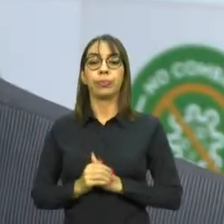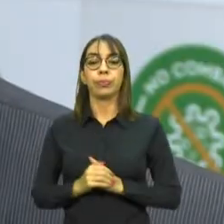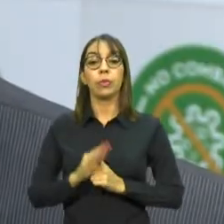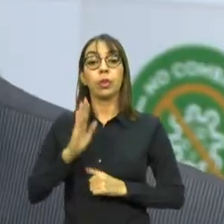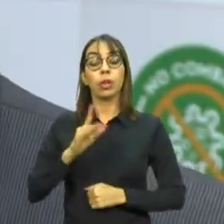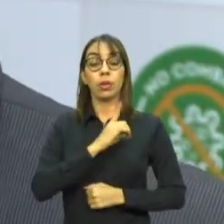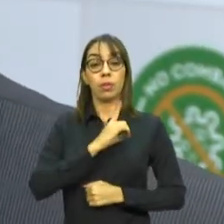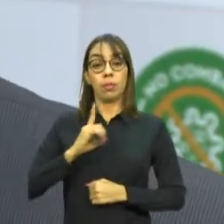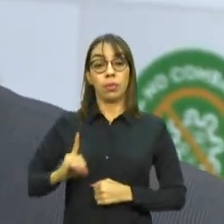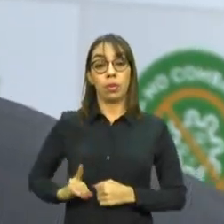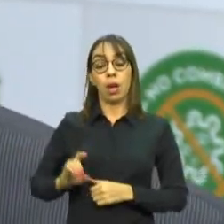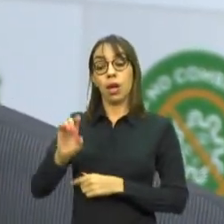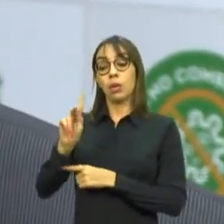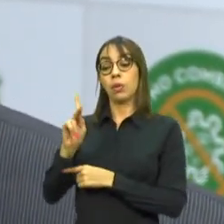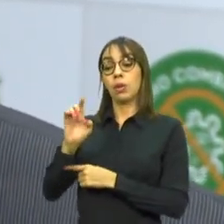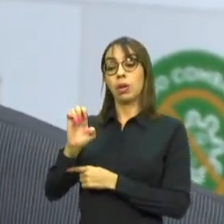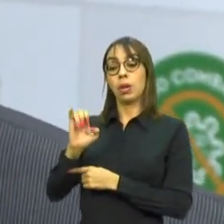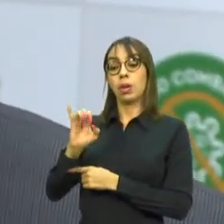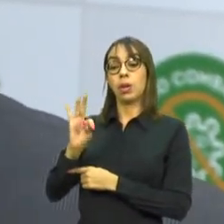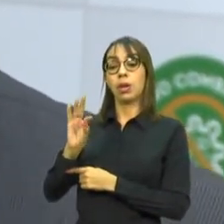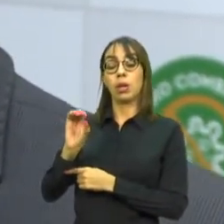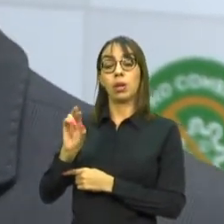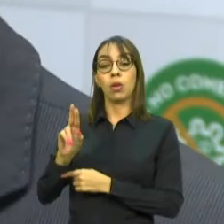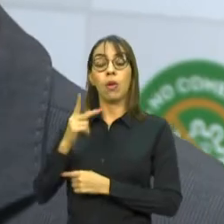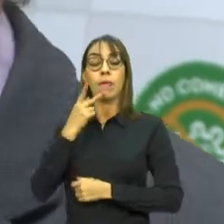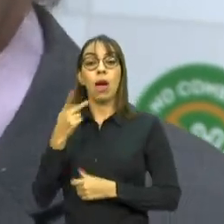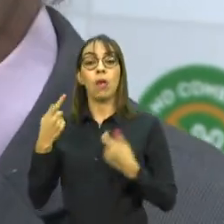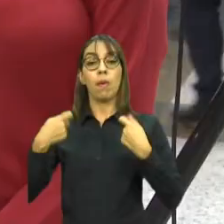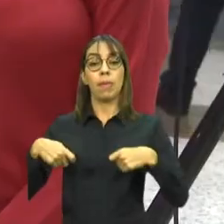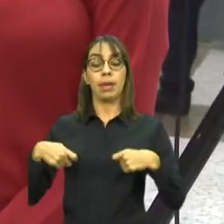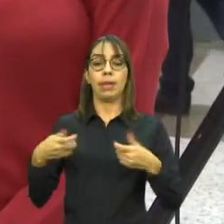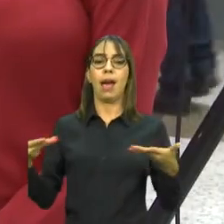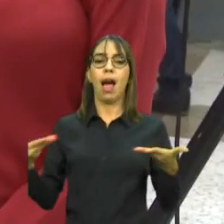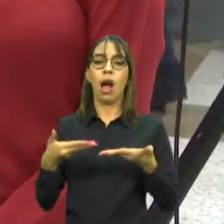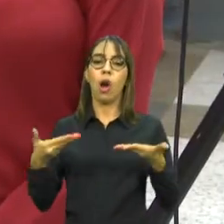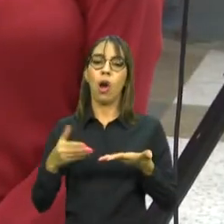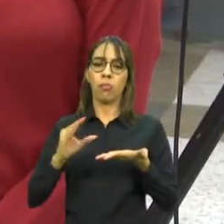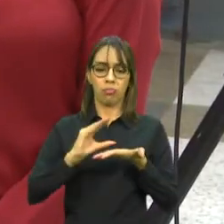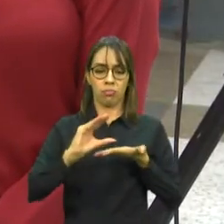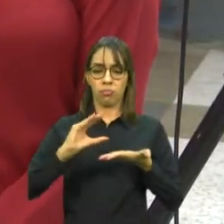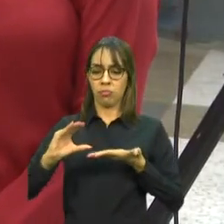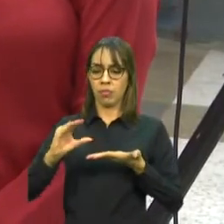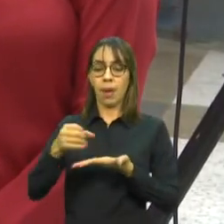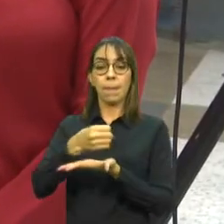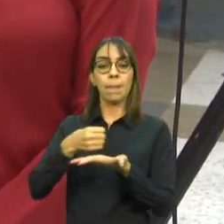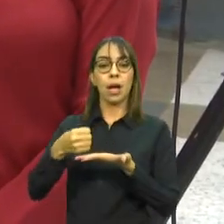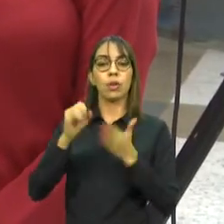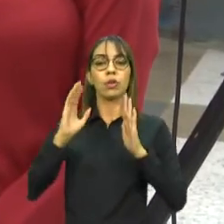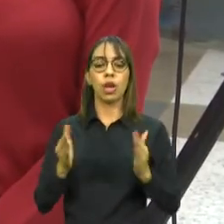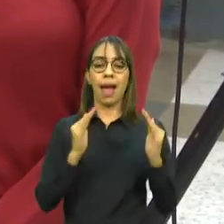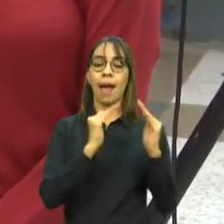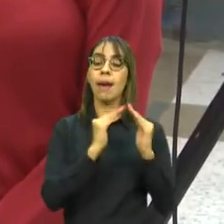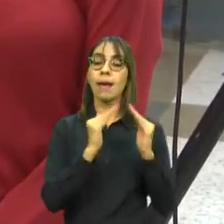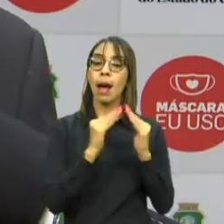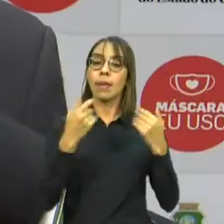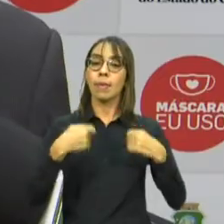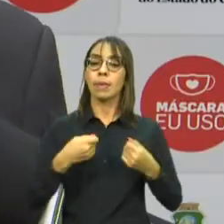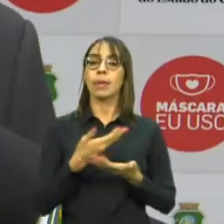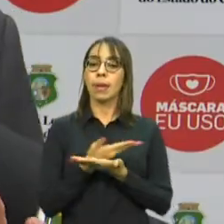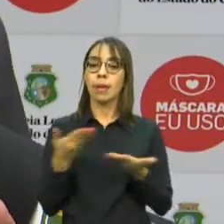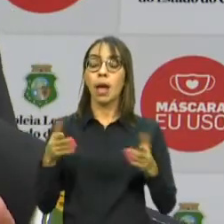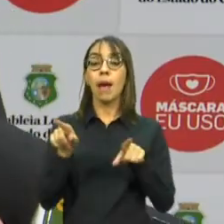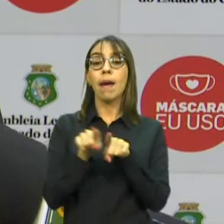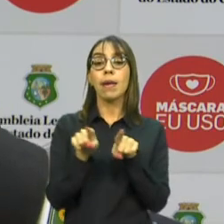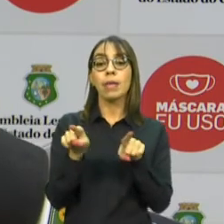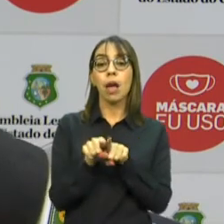o investimento tem que começar do básico. A população ter acesso à moradia digna e saneamento. E